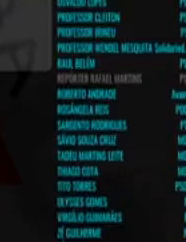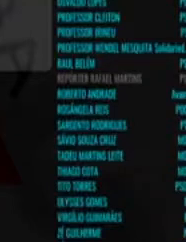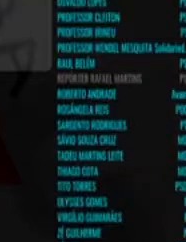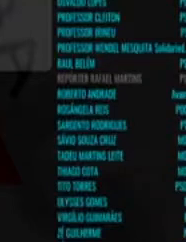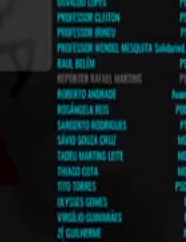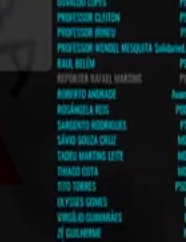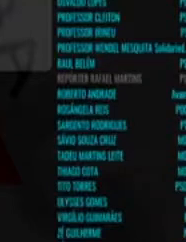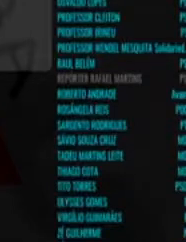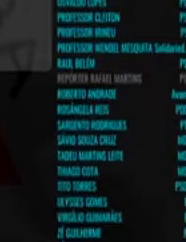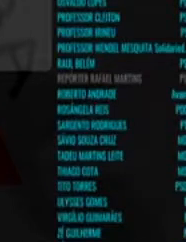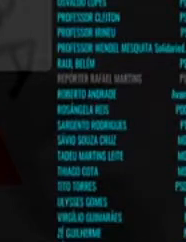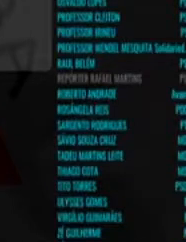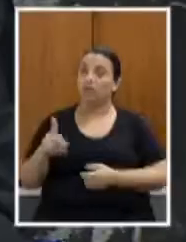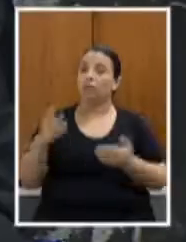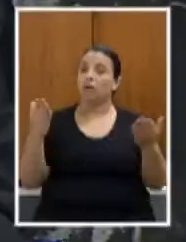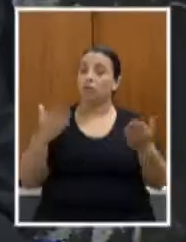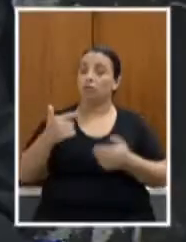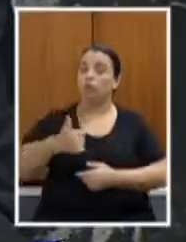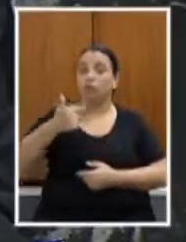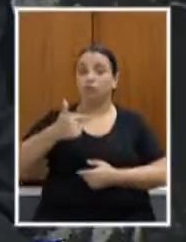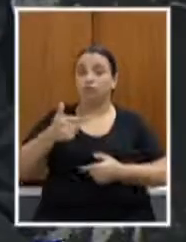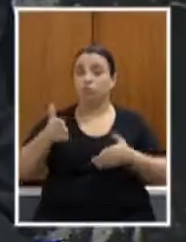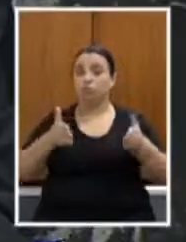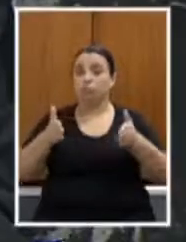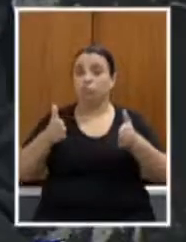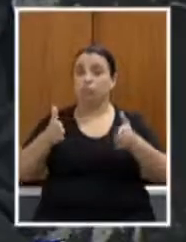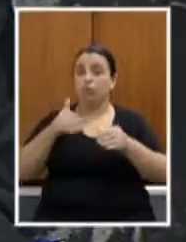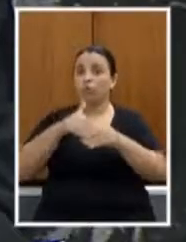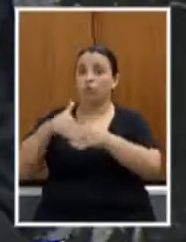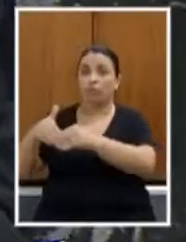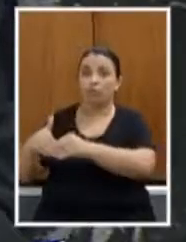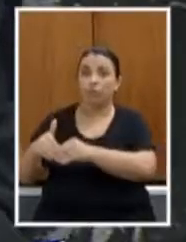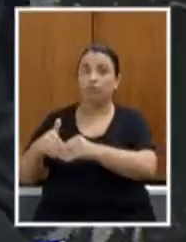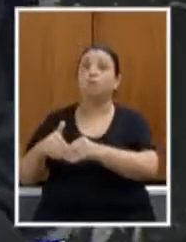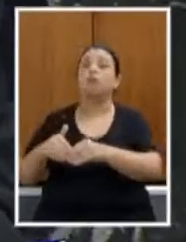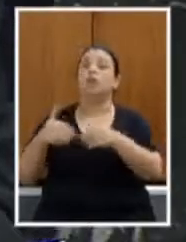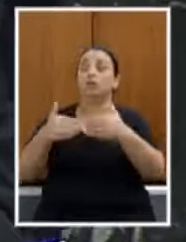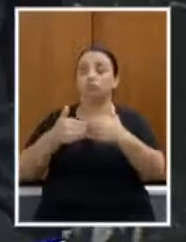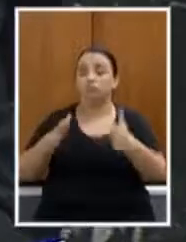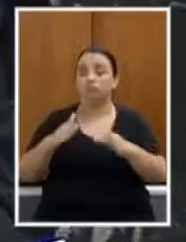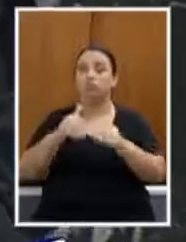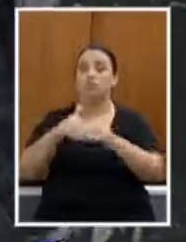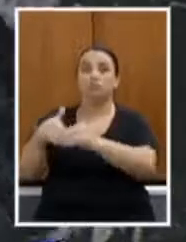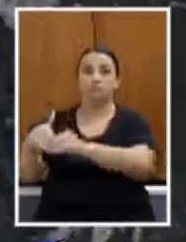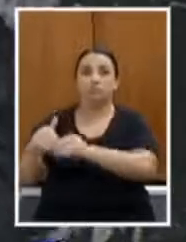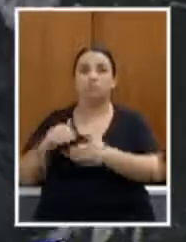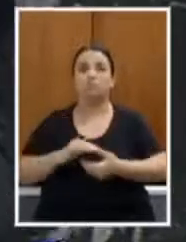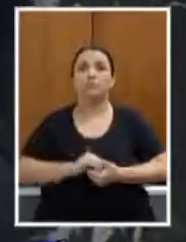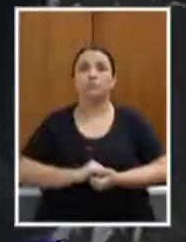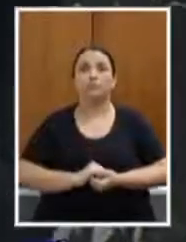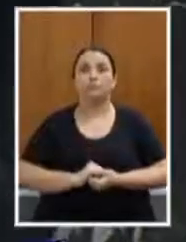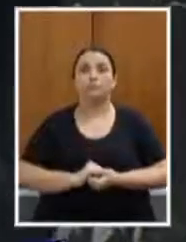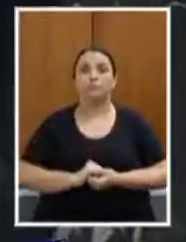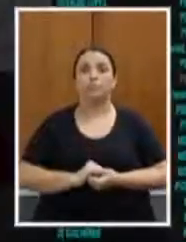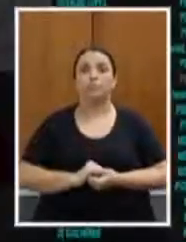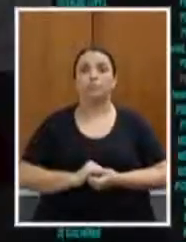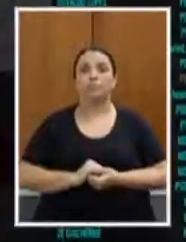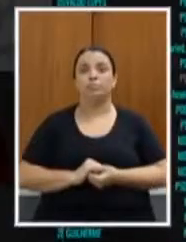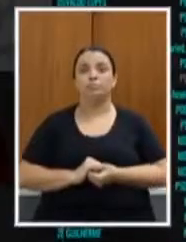A presidência vai proceder à segunda chamada de votação. Em votação.